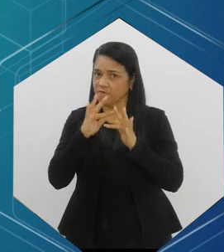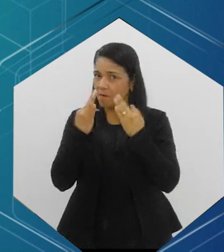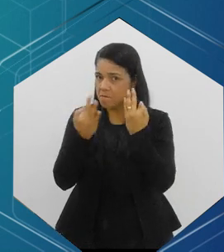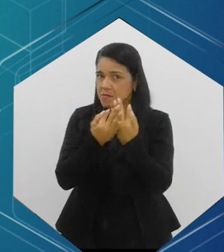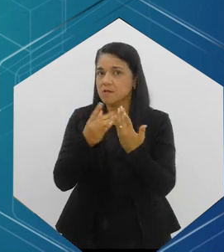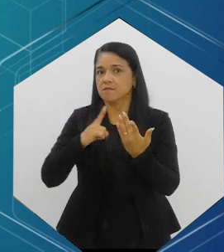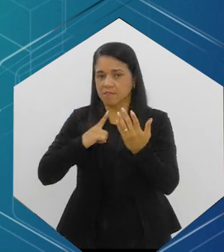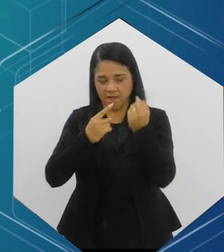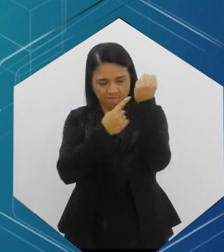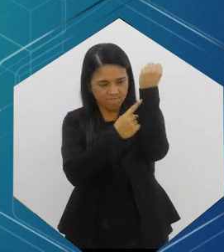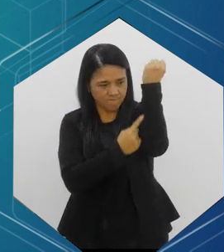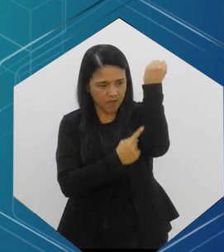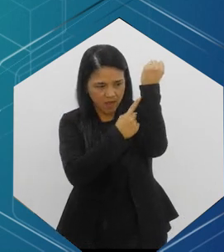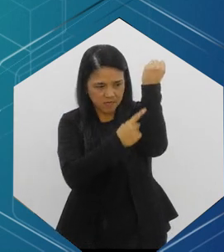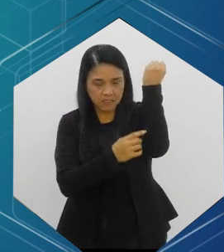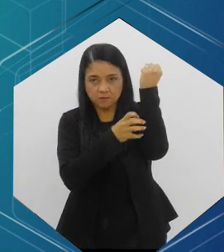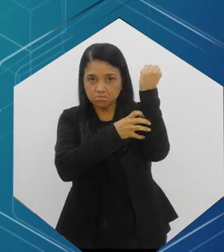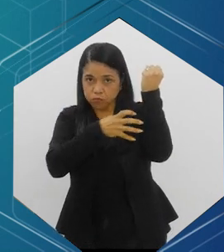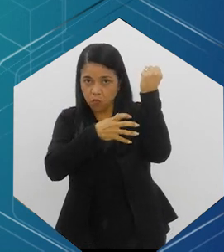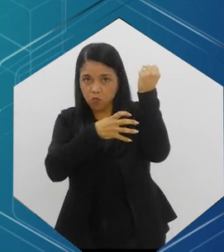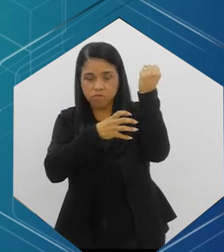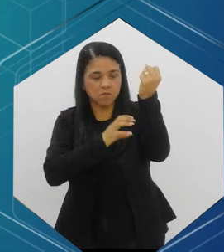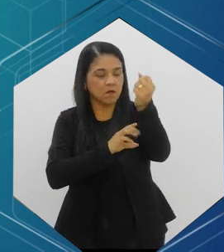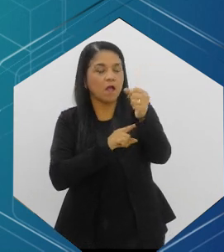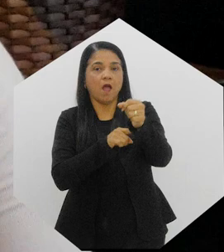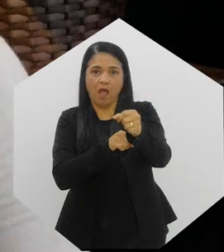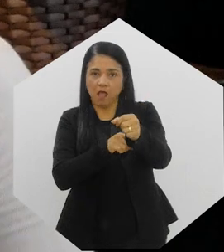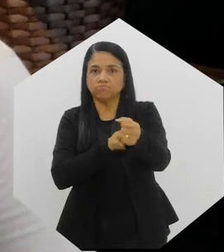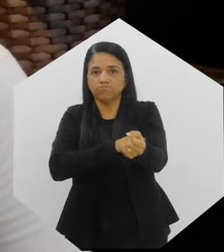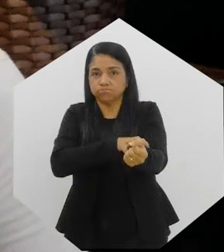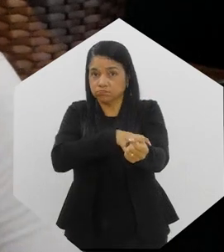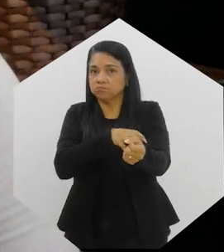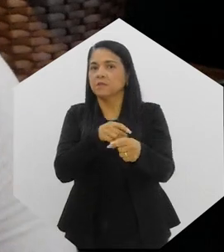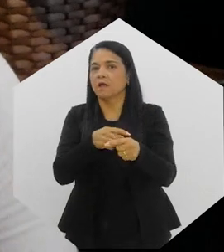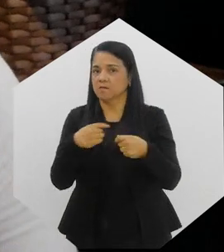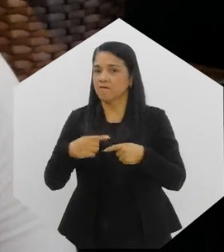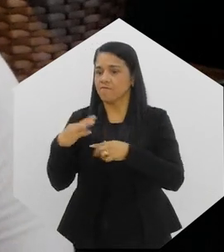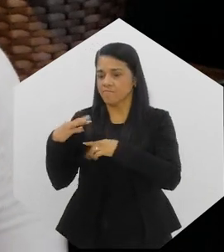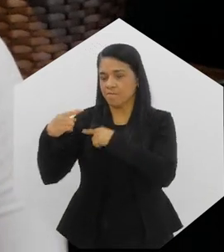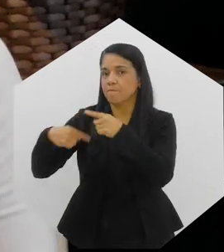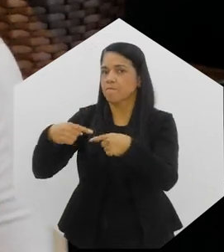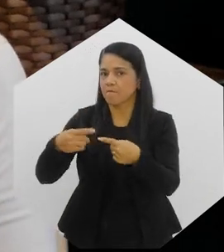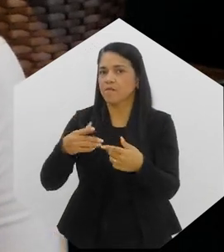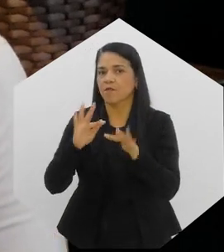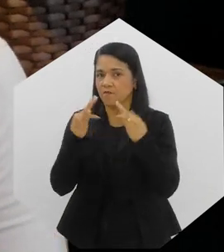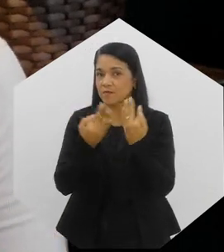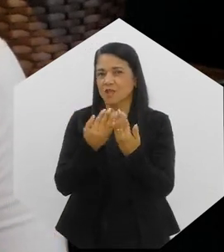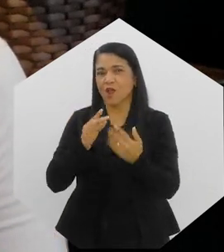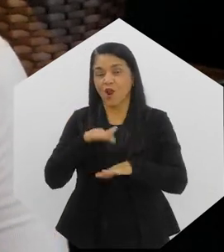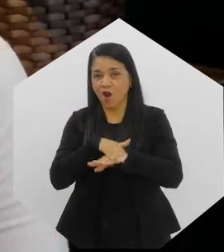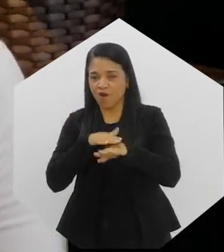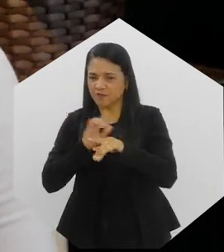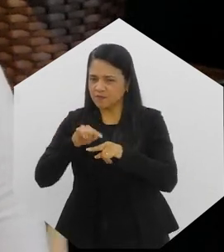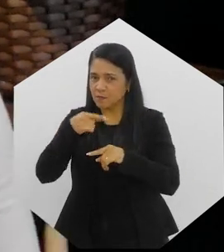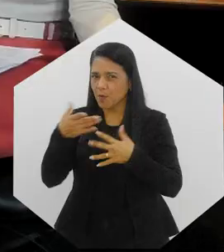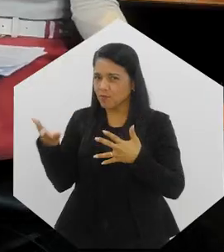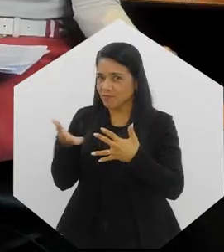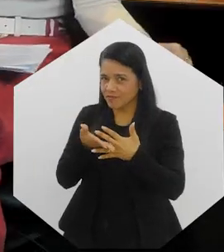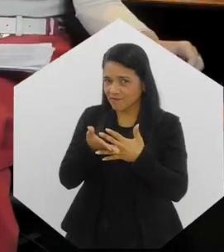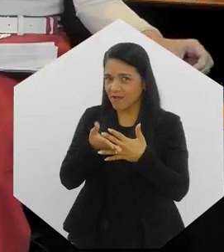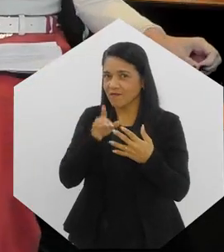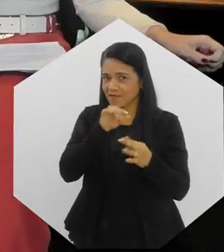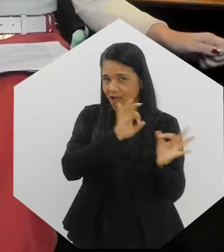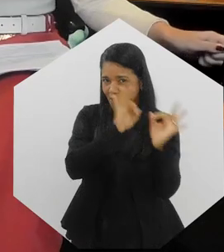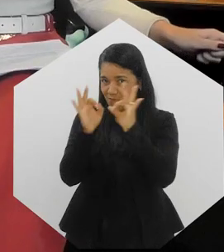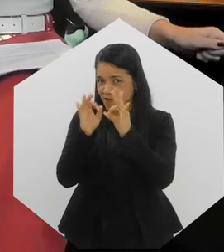calibrosas, provavelmente vai acontecer um maior número de tromboses. Tá certo. A gente vai continuar essa conversa no próximo bloco. Você que